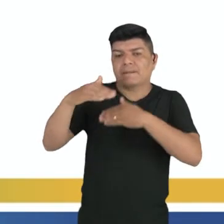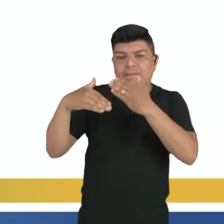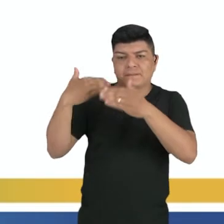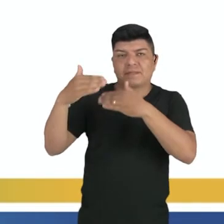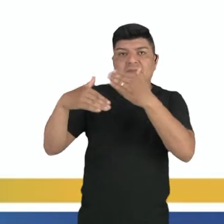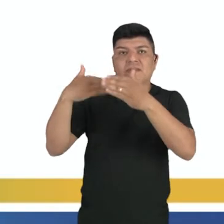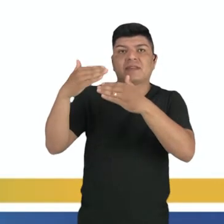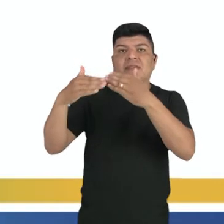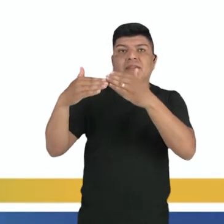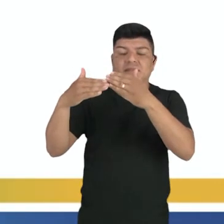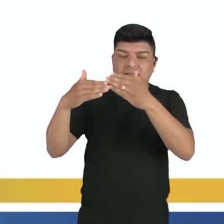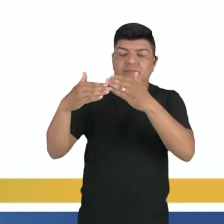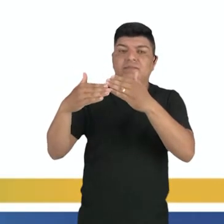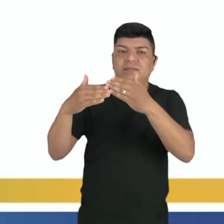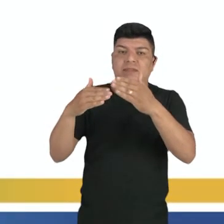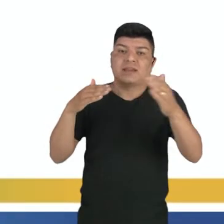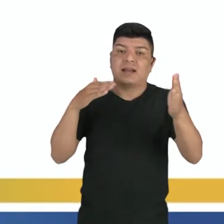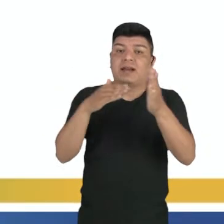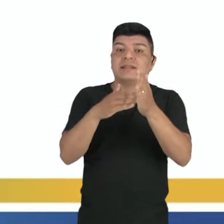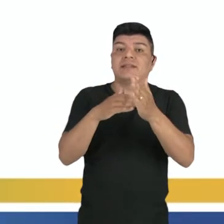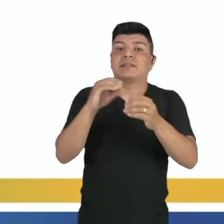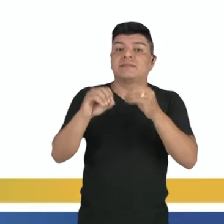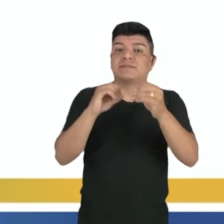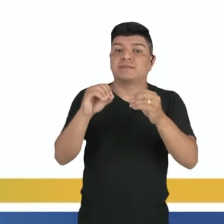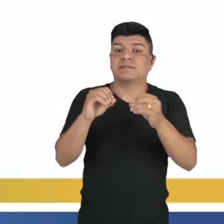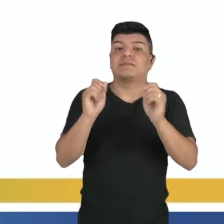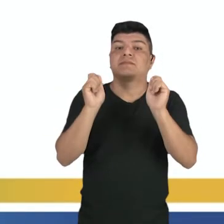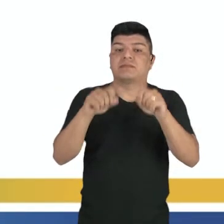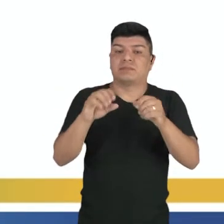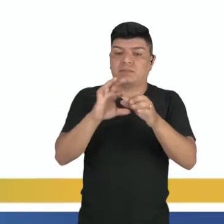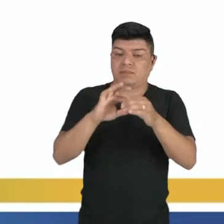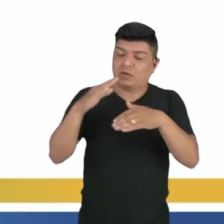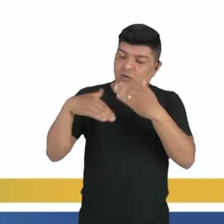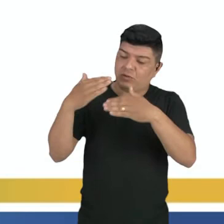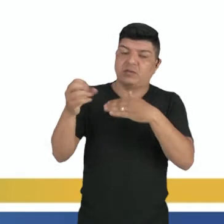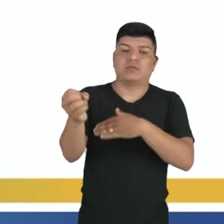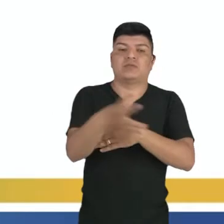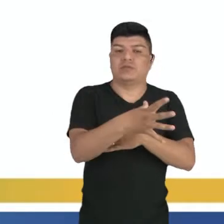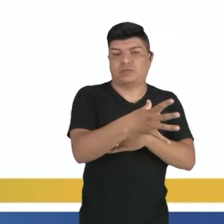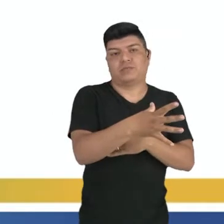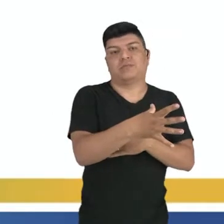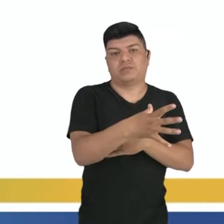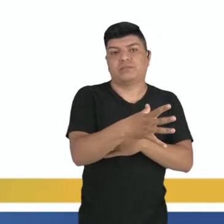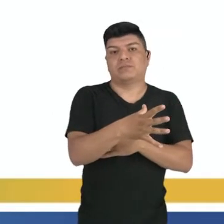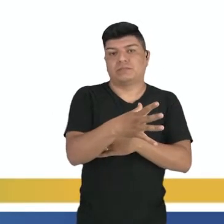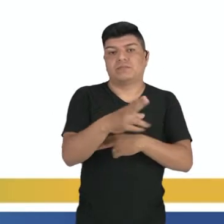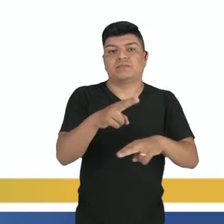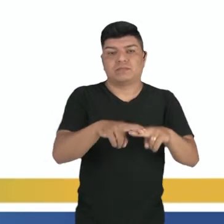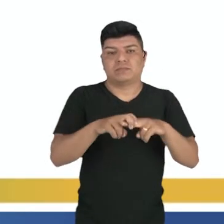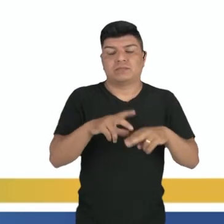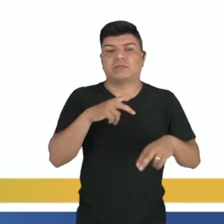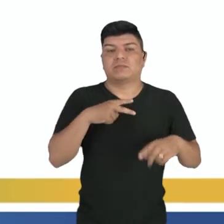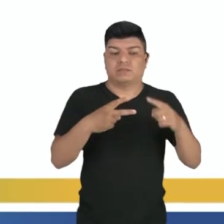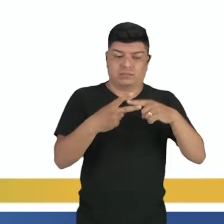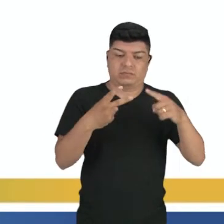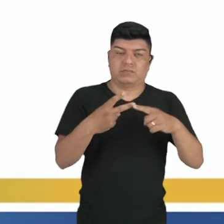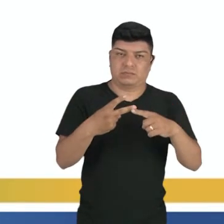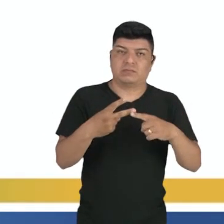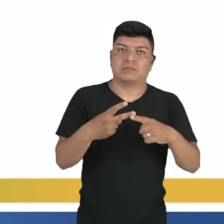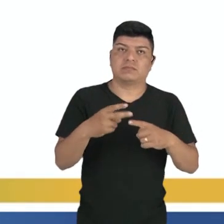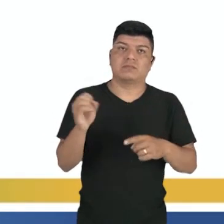processo de invaginação até que o ósculo possa se desenvolver novamente. Então, a gente tem os dois tipos de